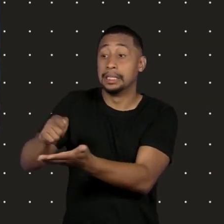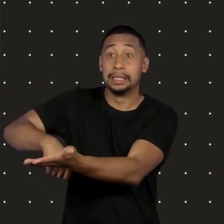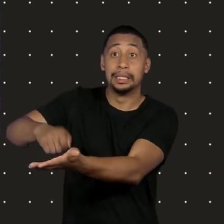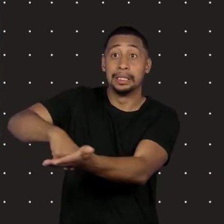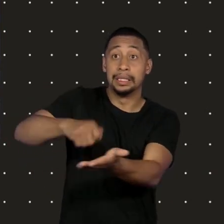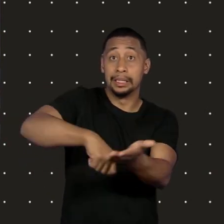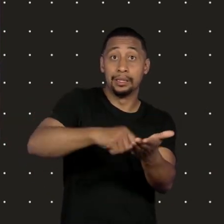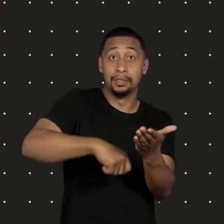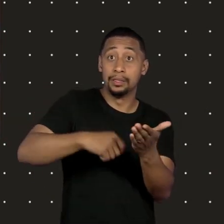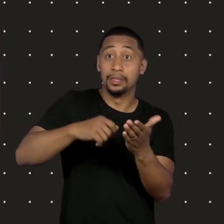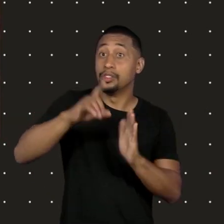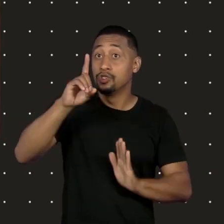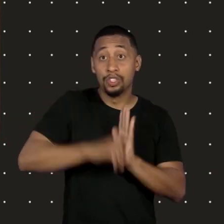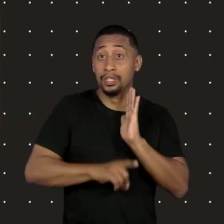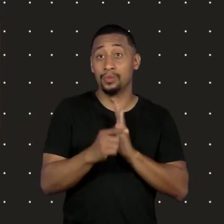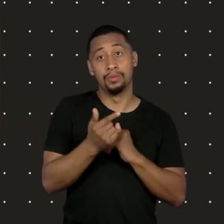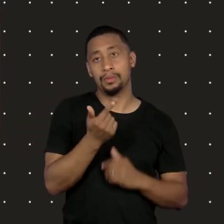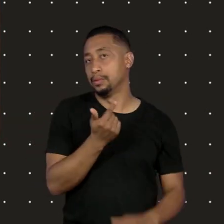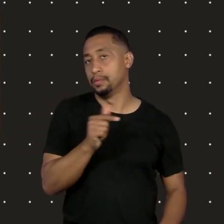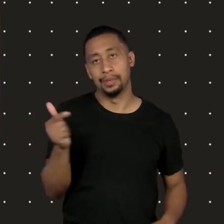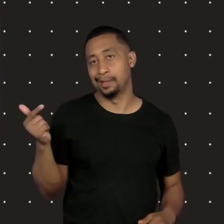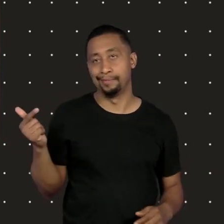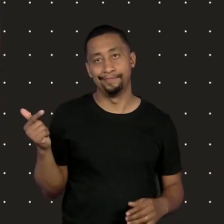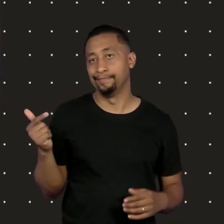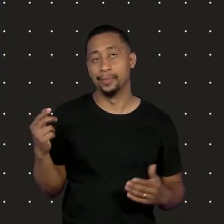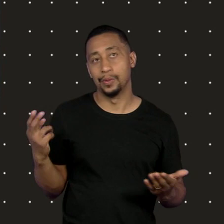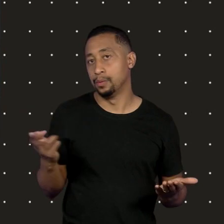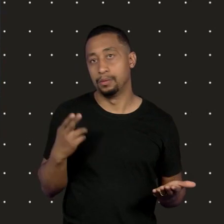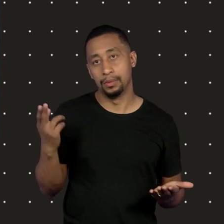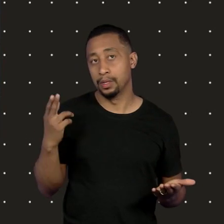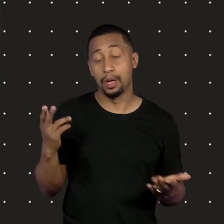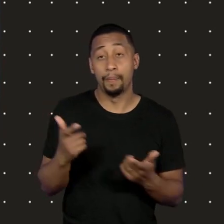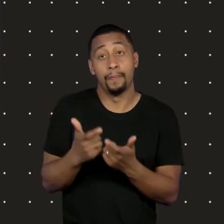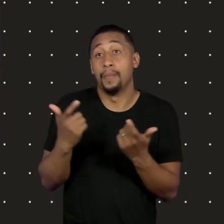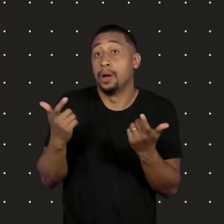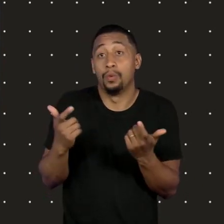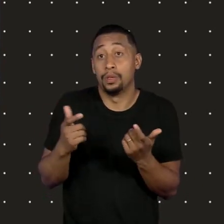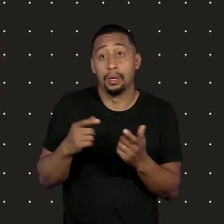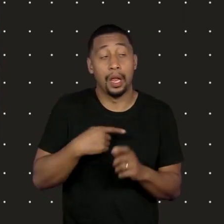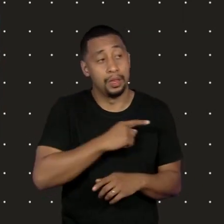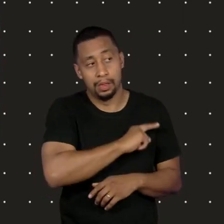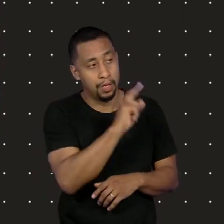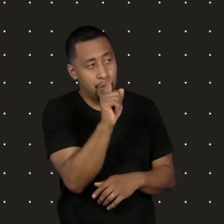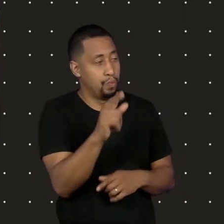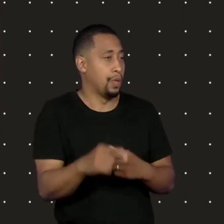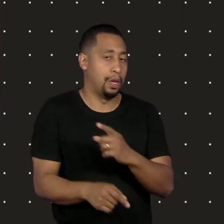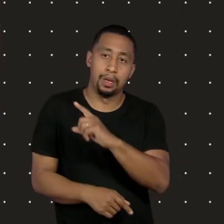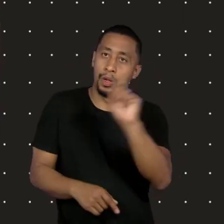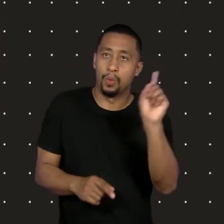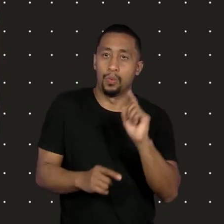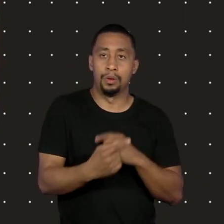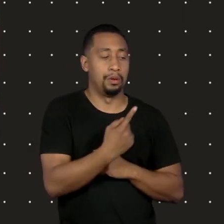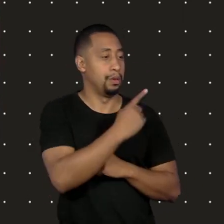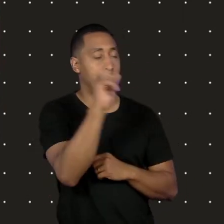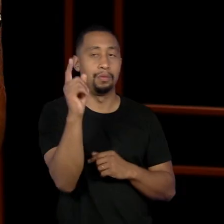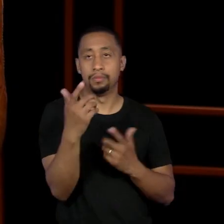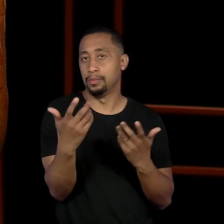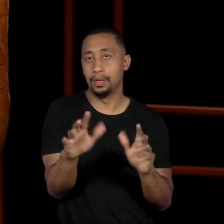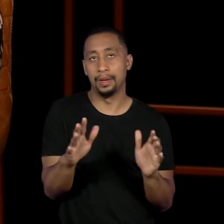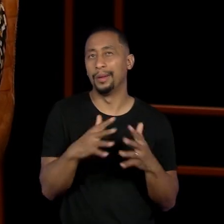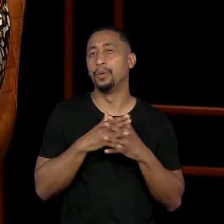uma via crucis para pegar casa a casa, knock, knock, knock, knock, knock, knock, knock, assina aqui, knock, knock, e vai ser muito